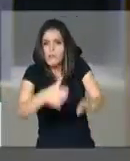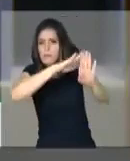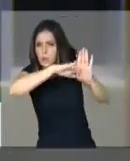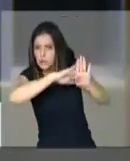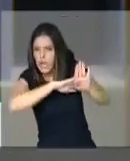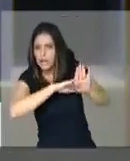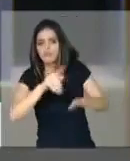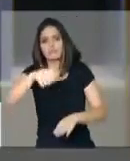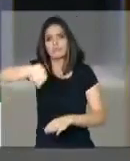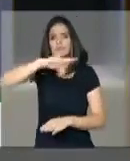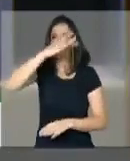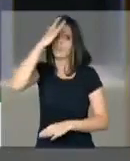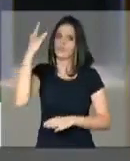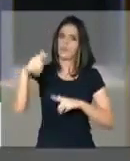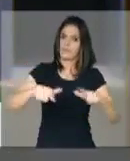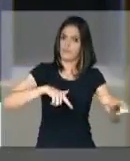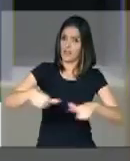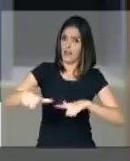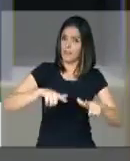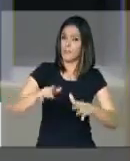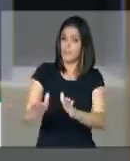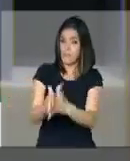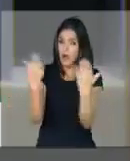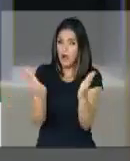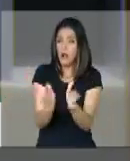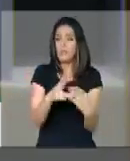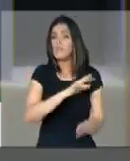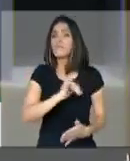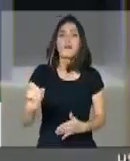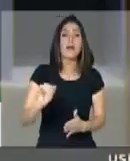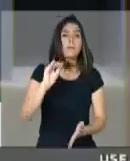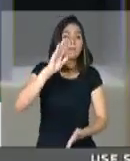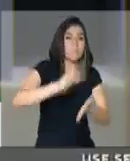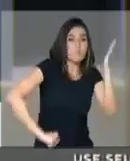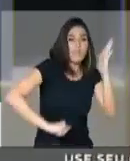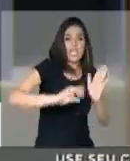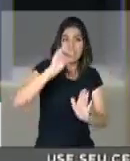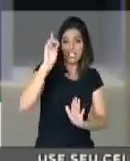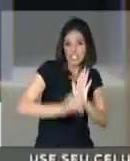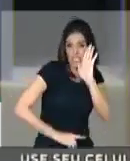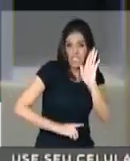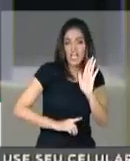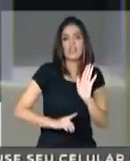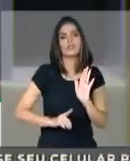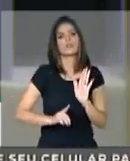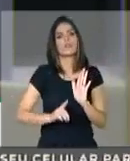esses pobres que estão sendo atingidos pelas medidas duras